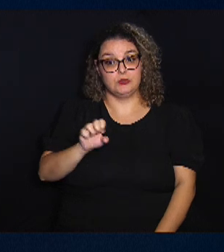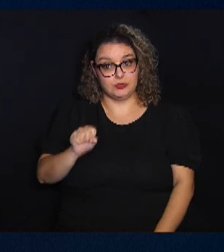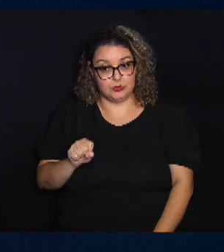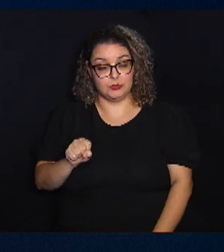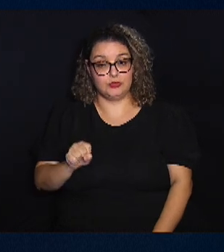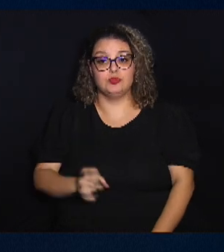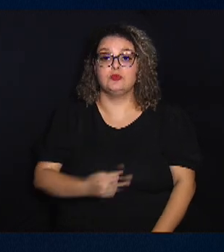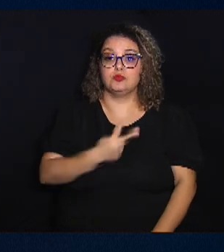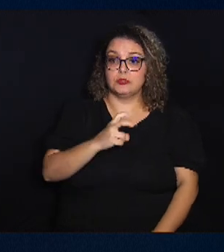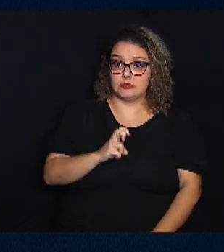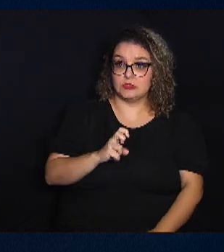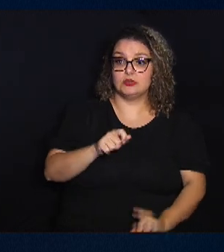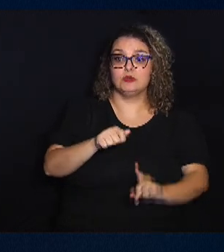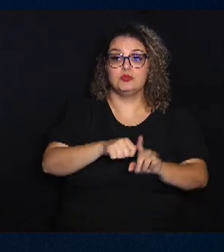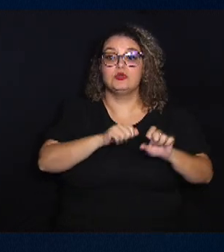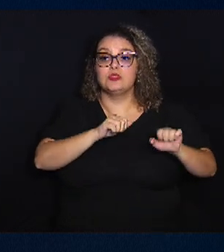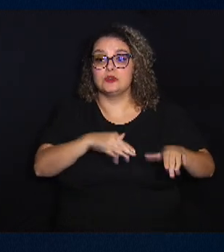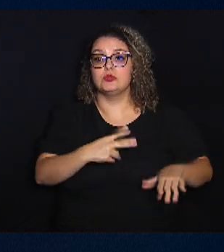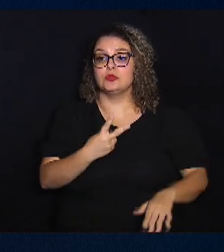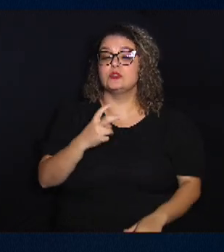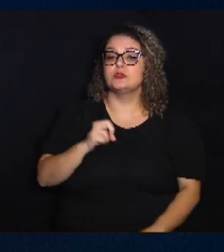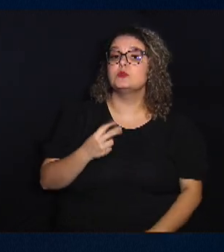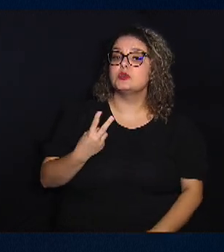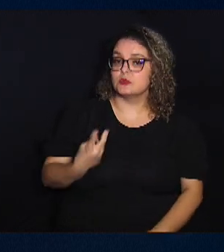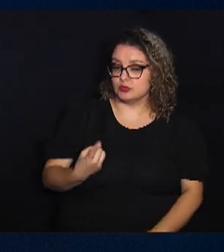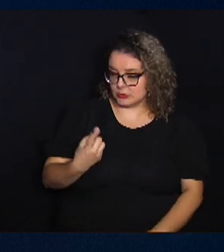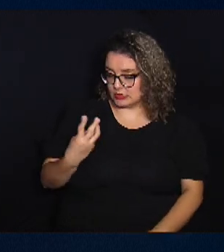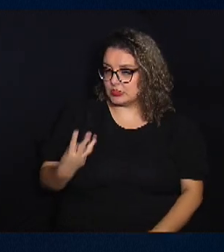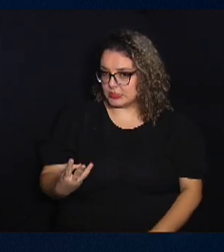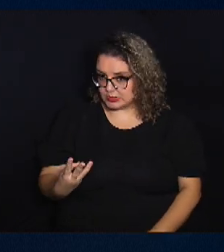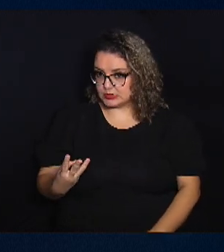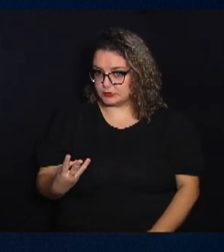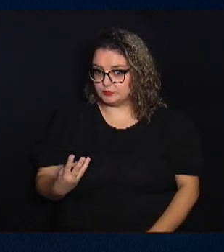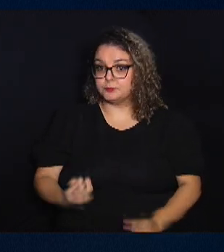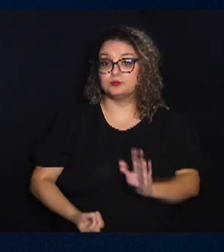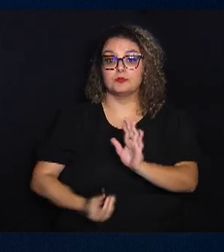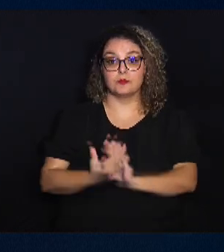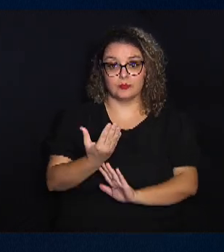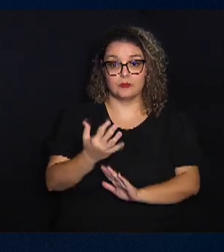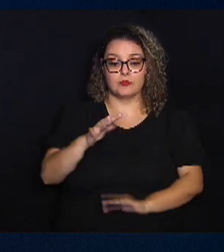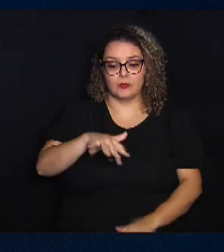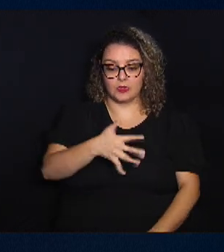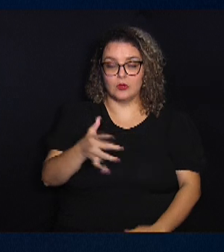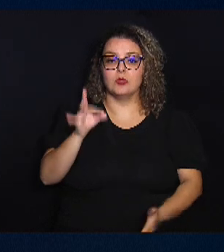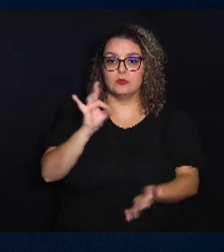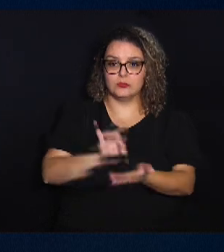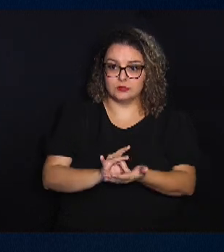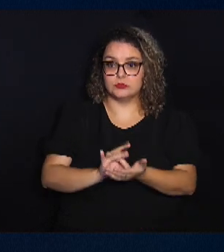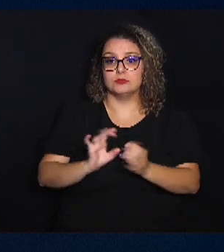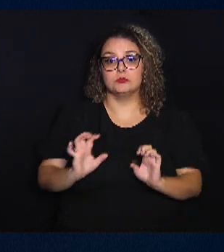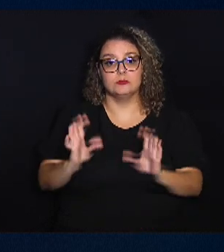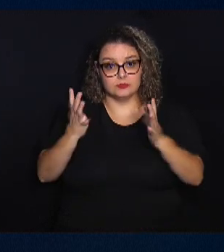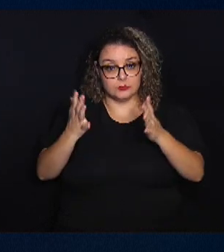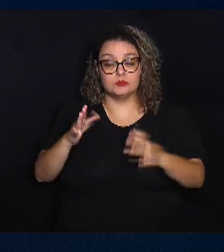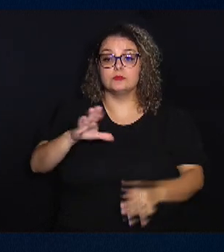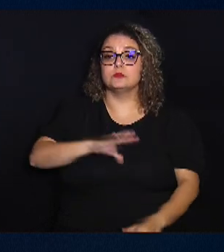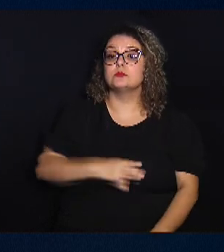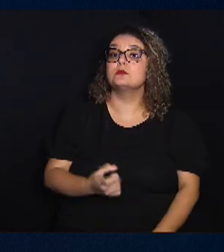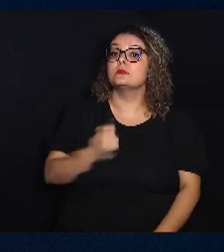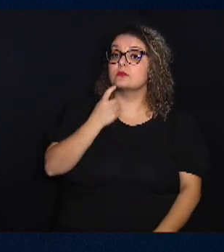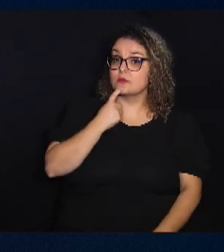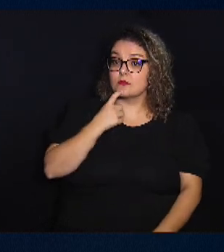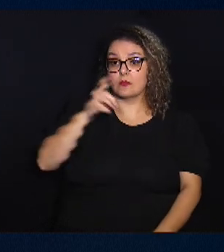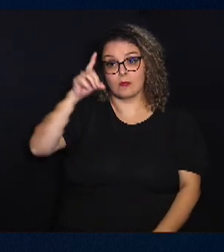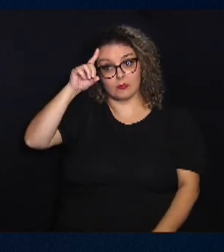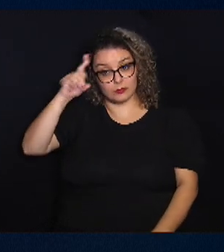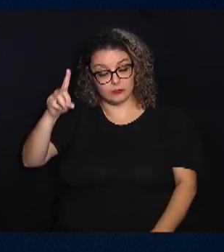14.688, de 25 de setembro de 2013, que institui no calendário de eventos do município de Campinas o